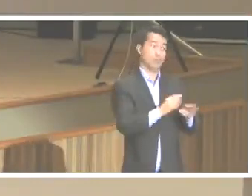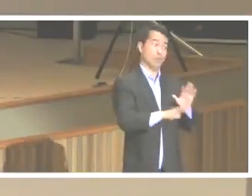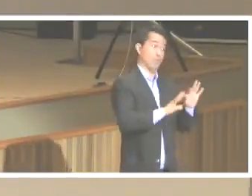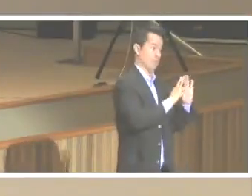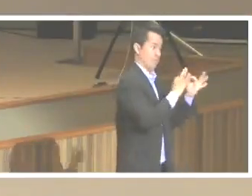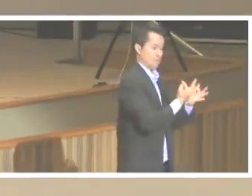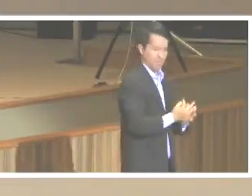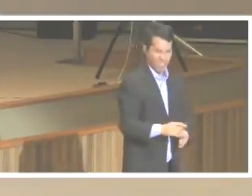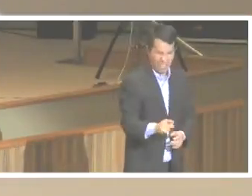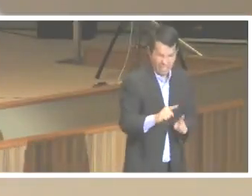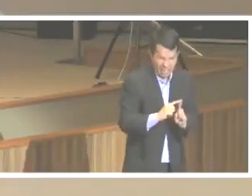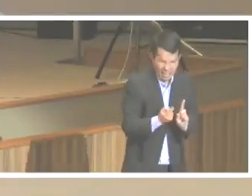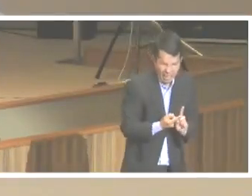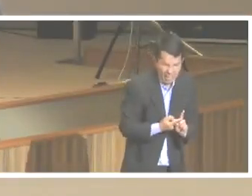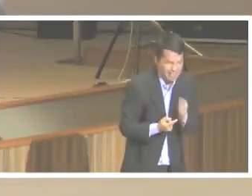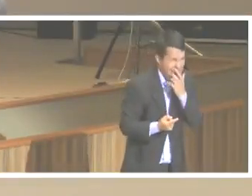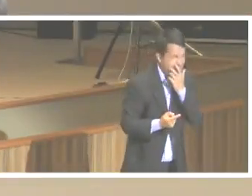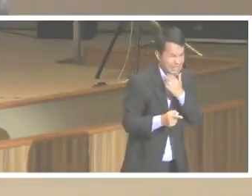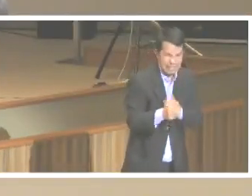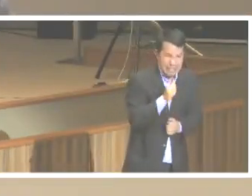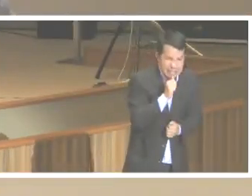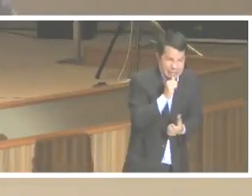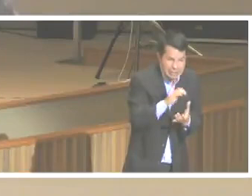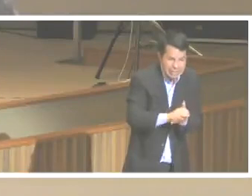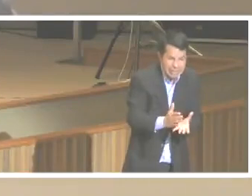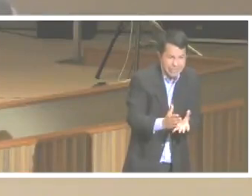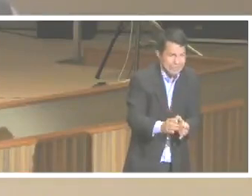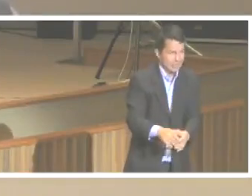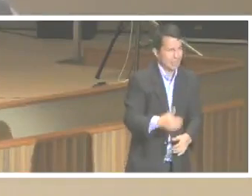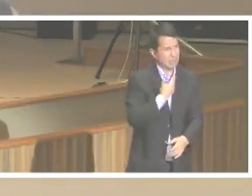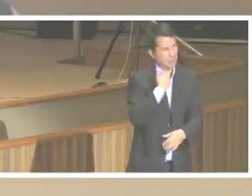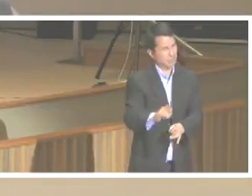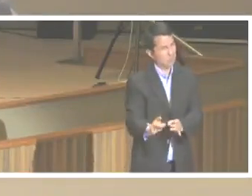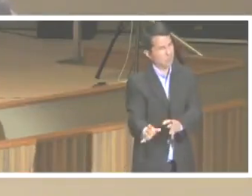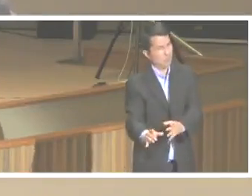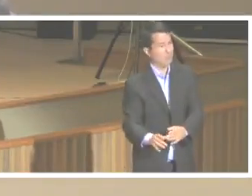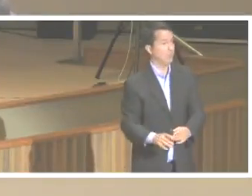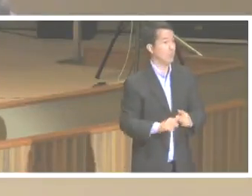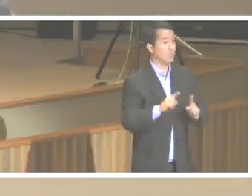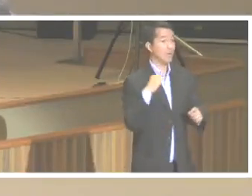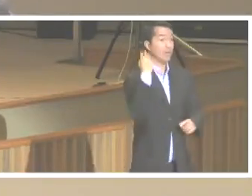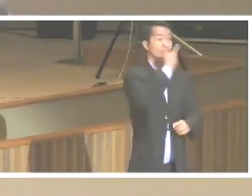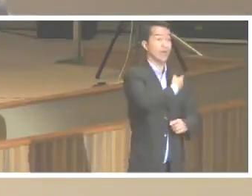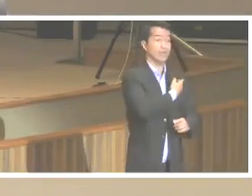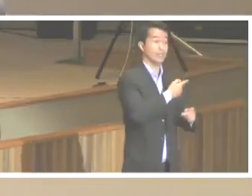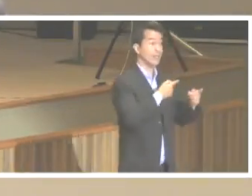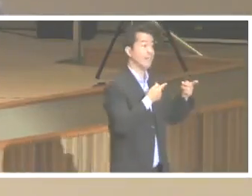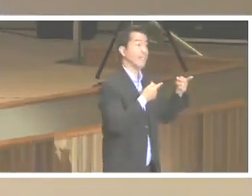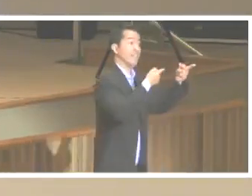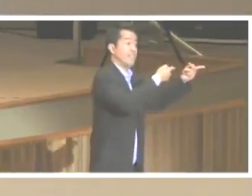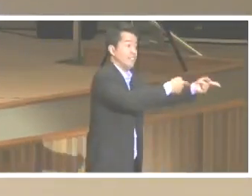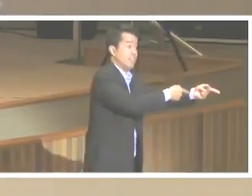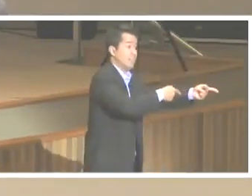sem marido ela vai visitar sua prima isabel